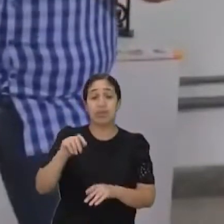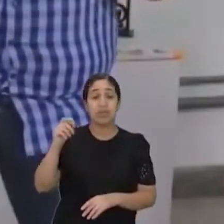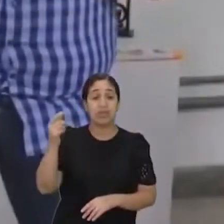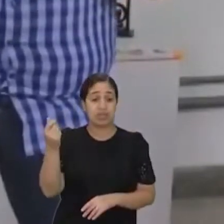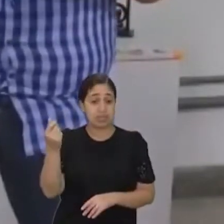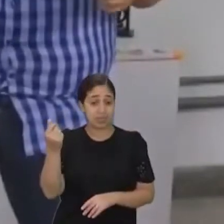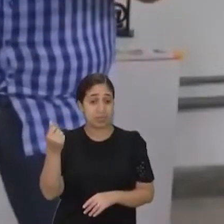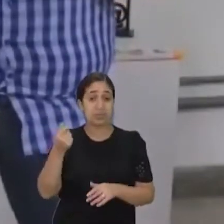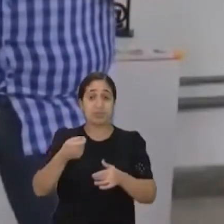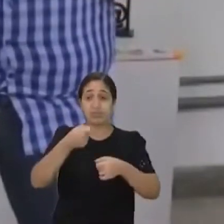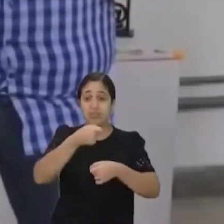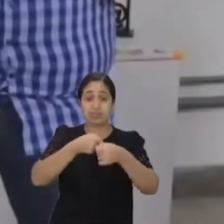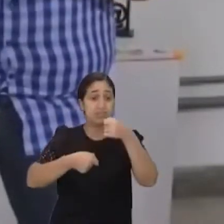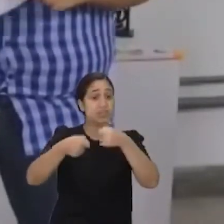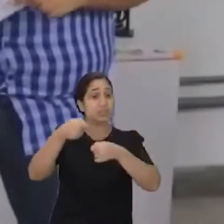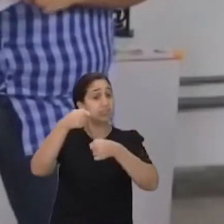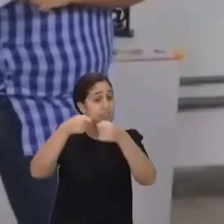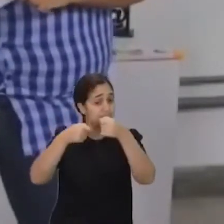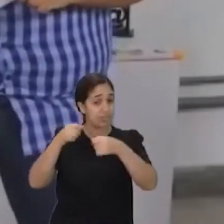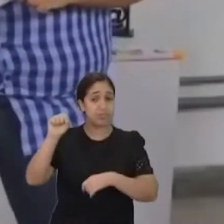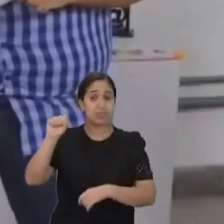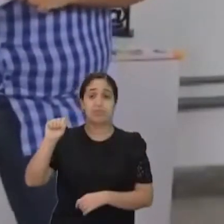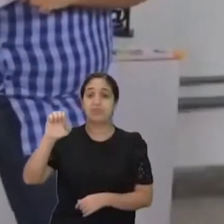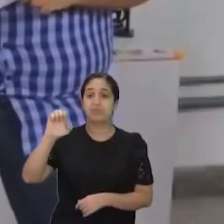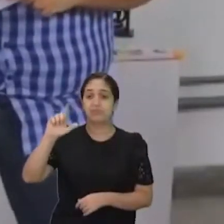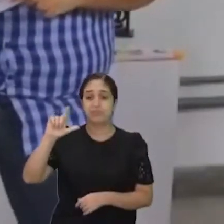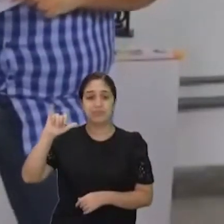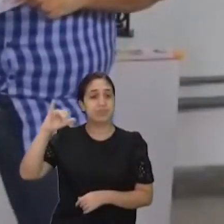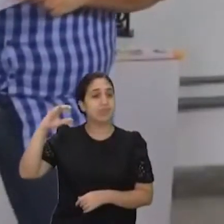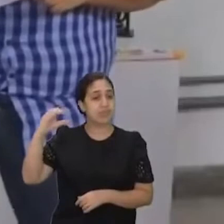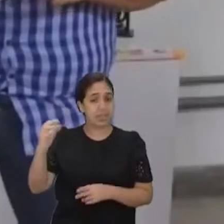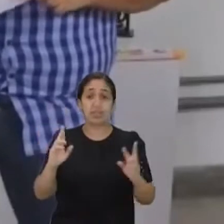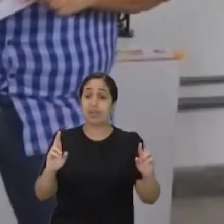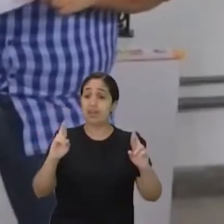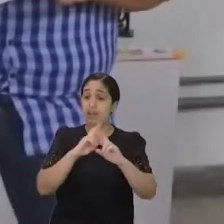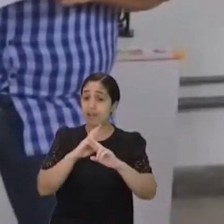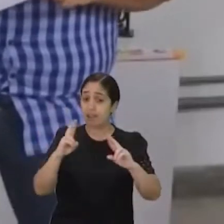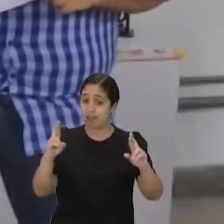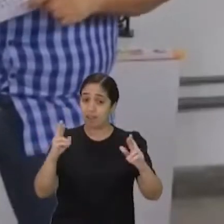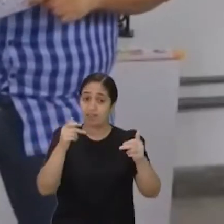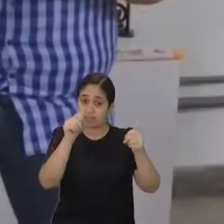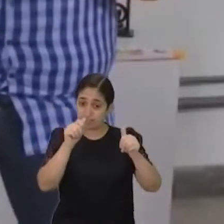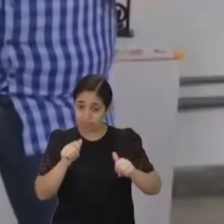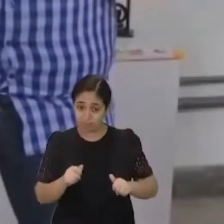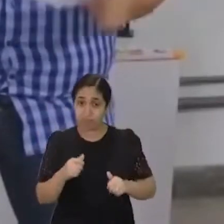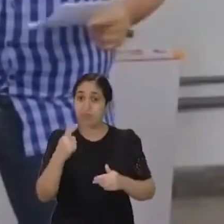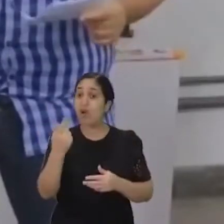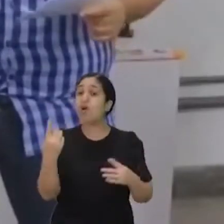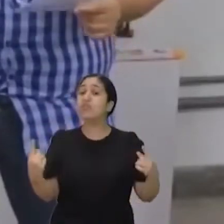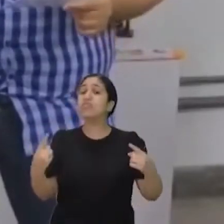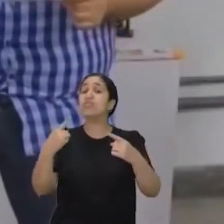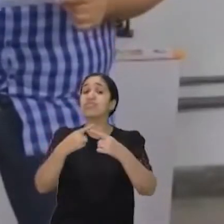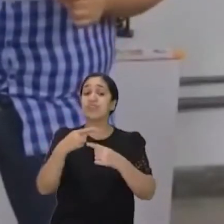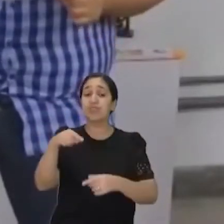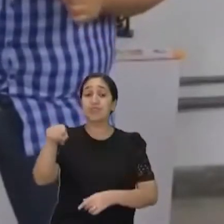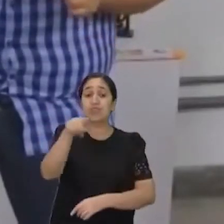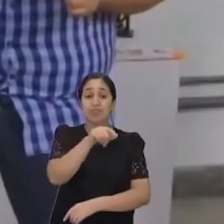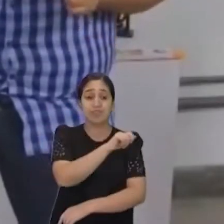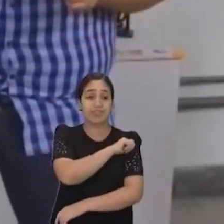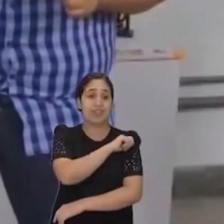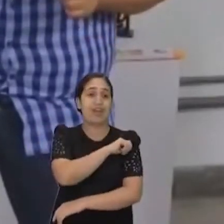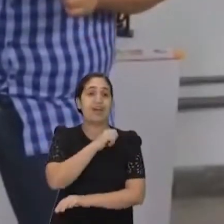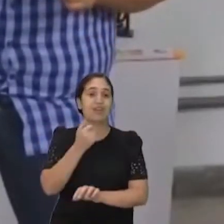Selic, analisamos a relação entre os dois. Agora o desafio vai para você, nosso aluno da